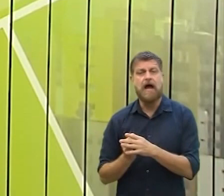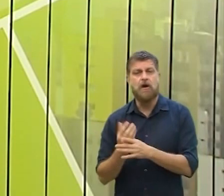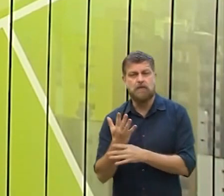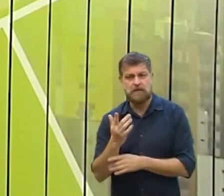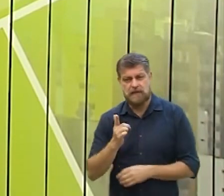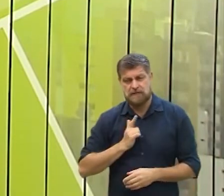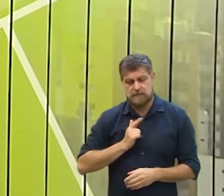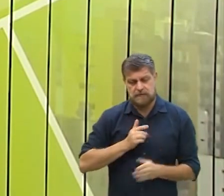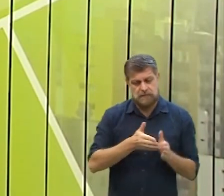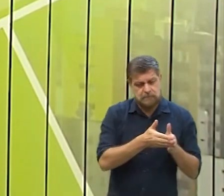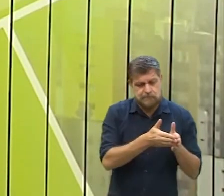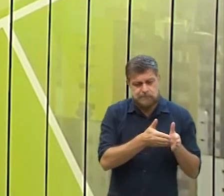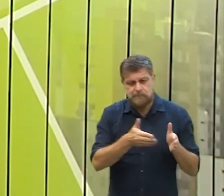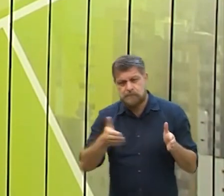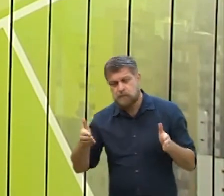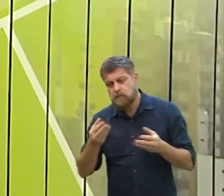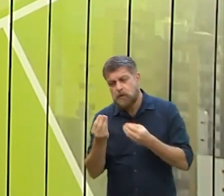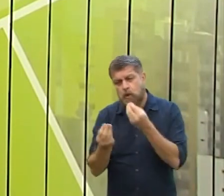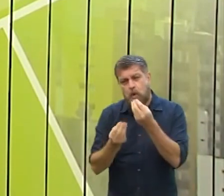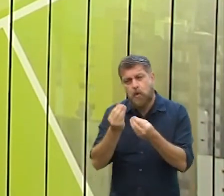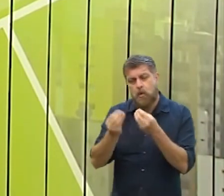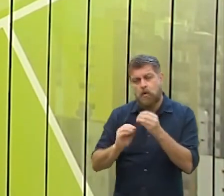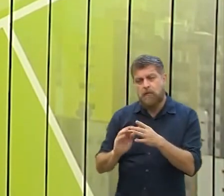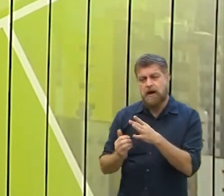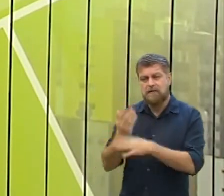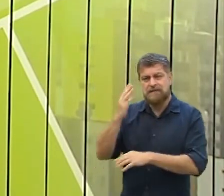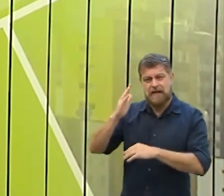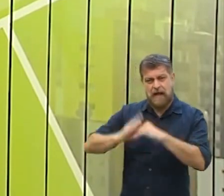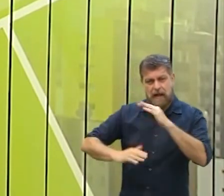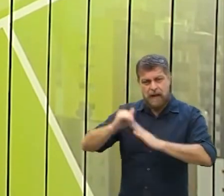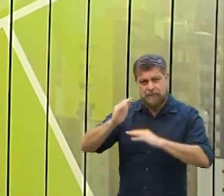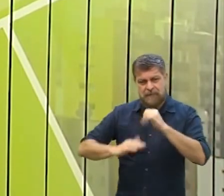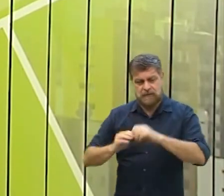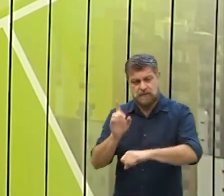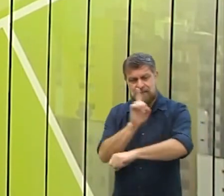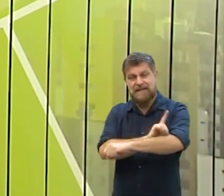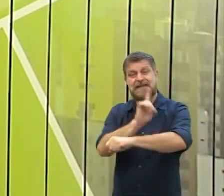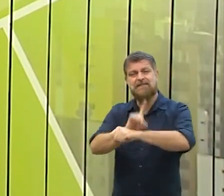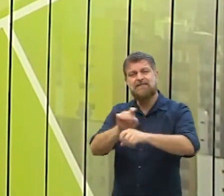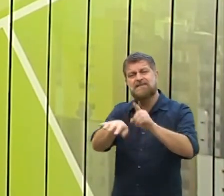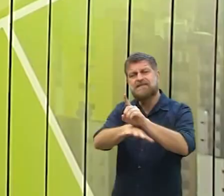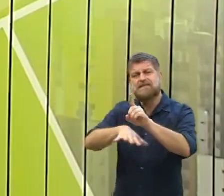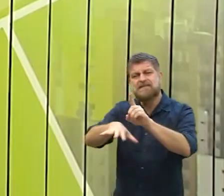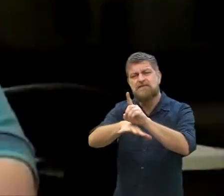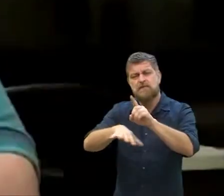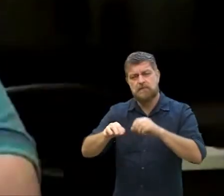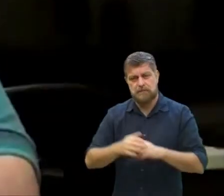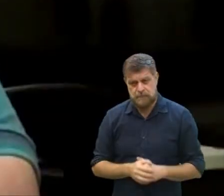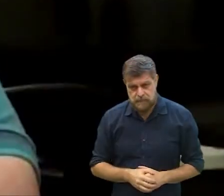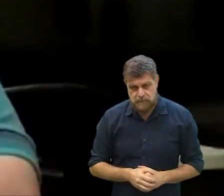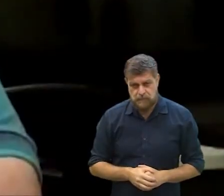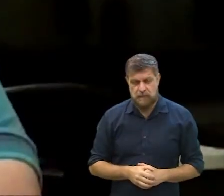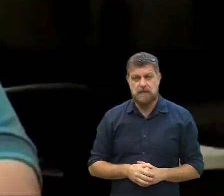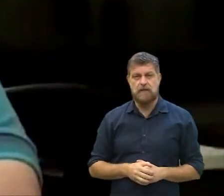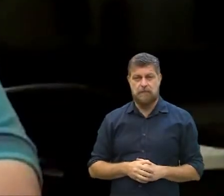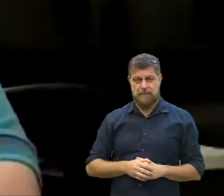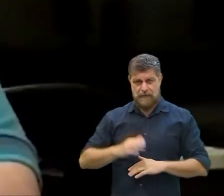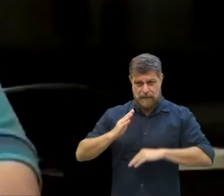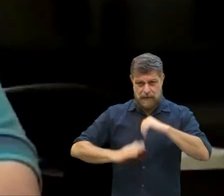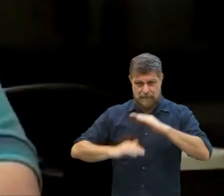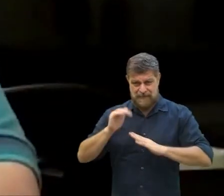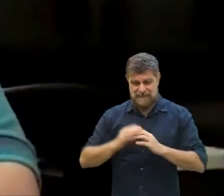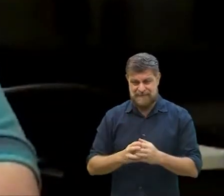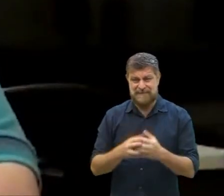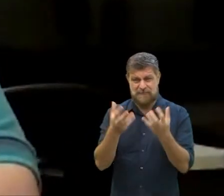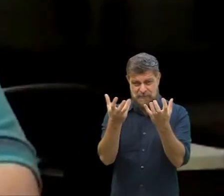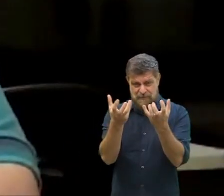operação acontece e, durante esse período, como é feita a ação aí por parte da Defesa Civil. Então, a Operação Estiagem,